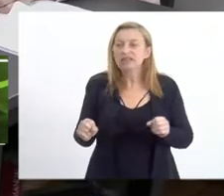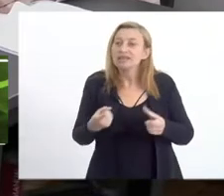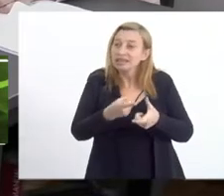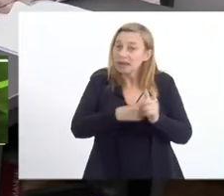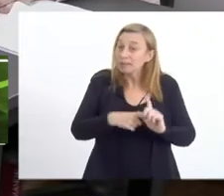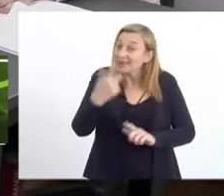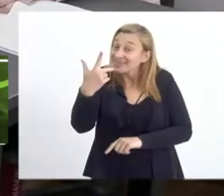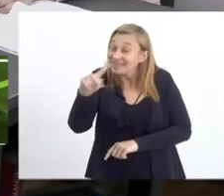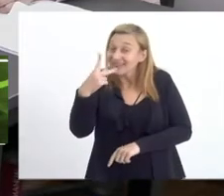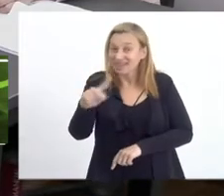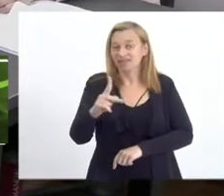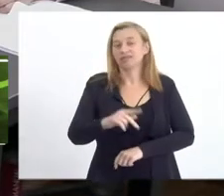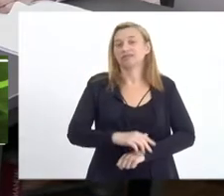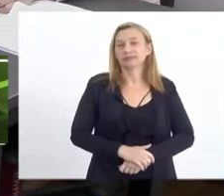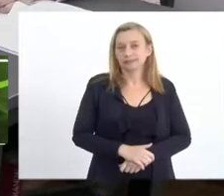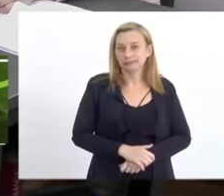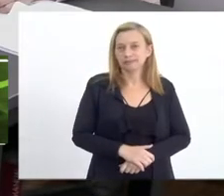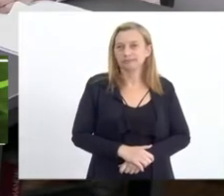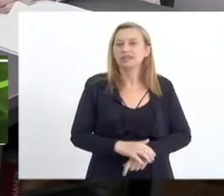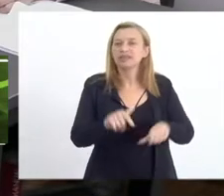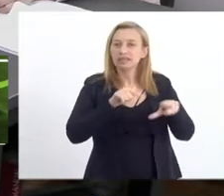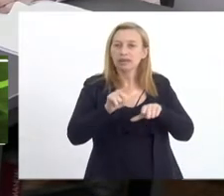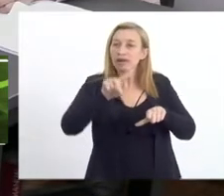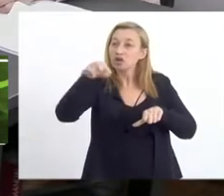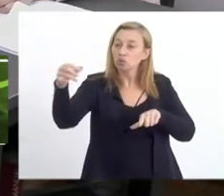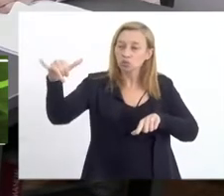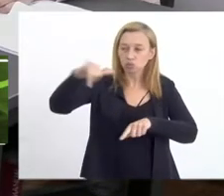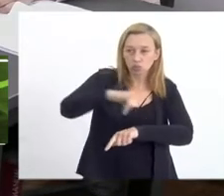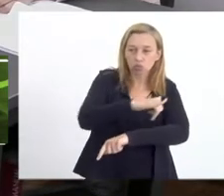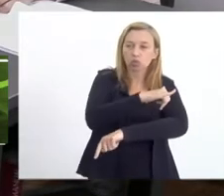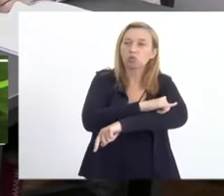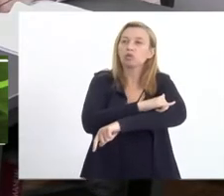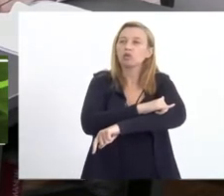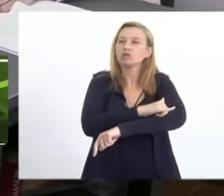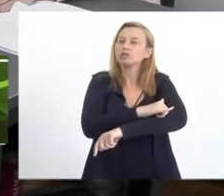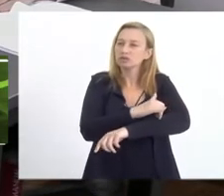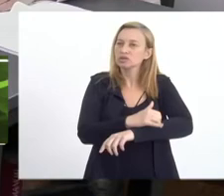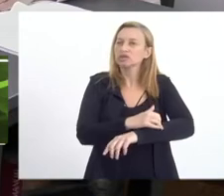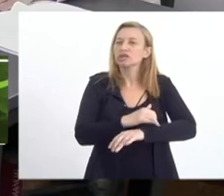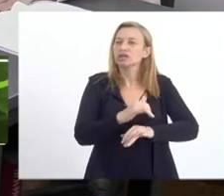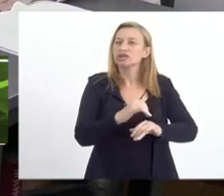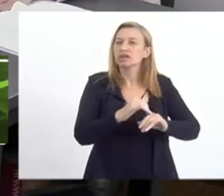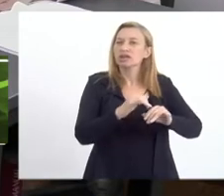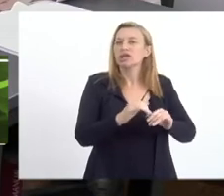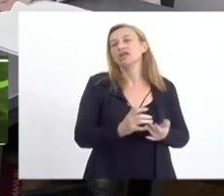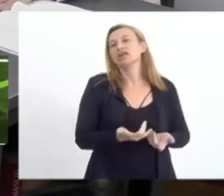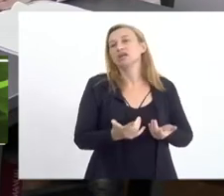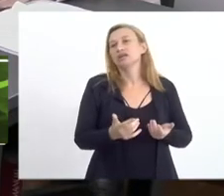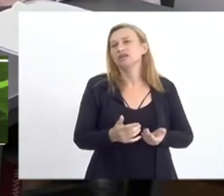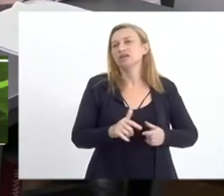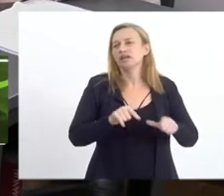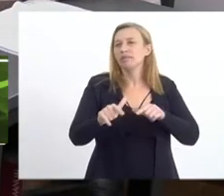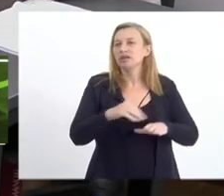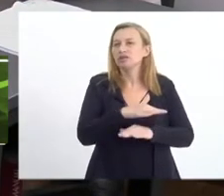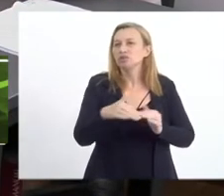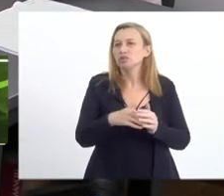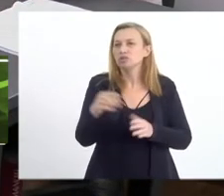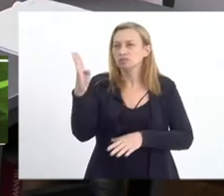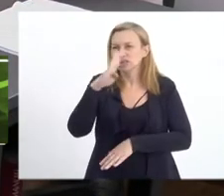da demanda deles. Eles trabalham também em outros aeroportos e atendem toda a aviação regional do Brasil, né?